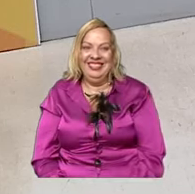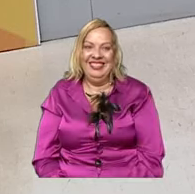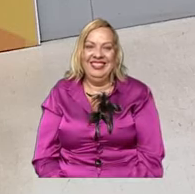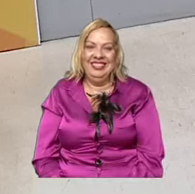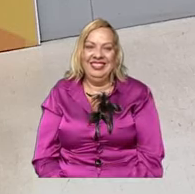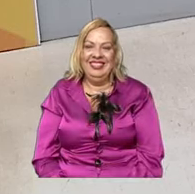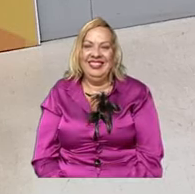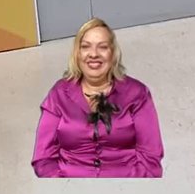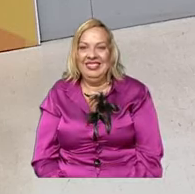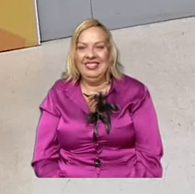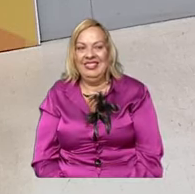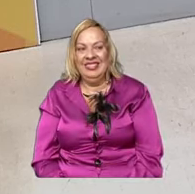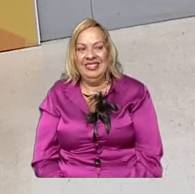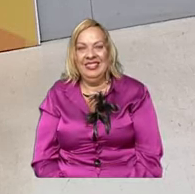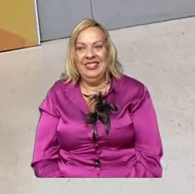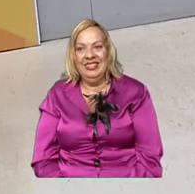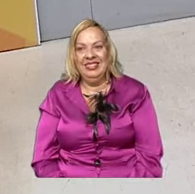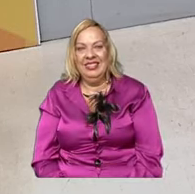3,